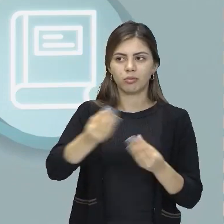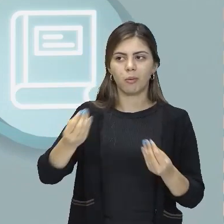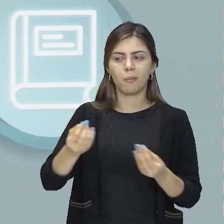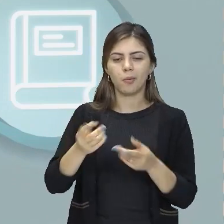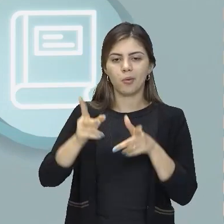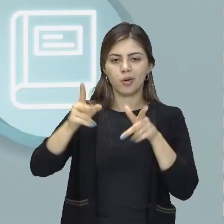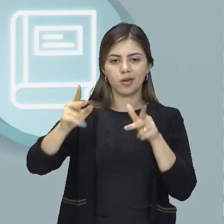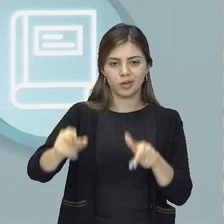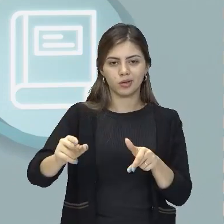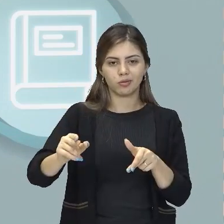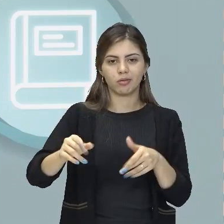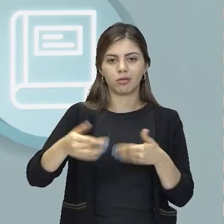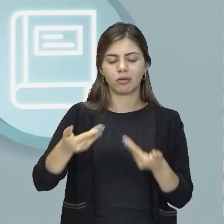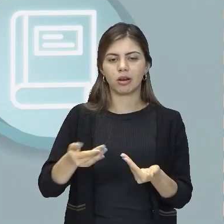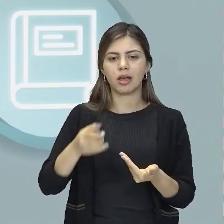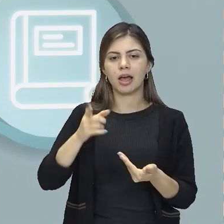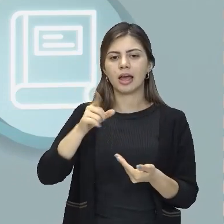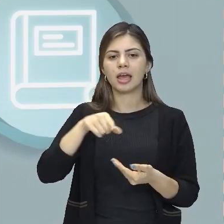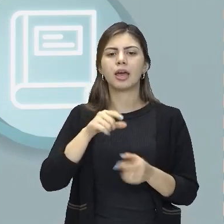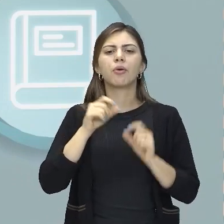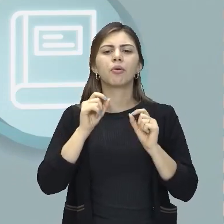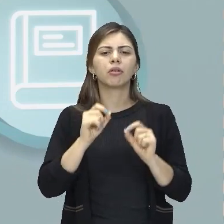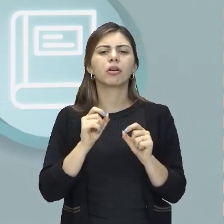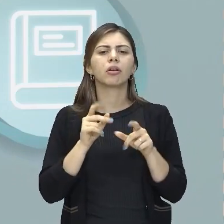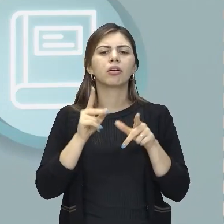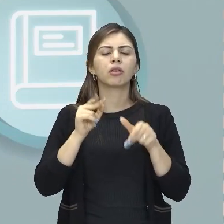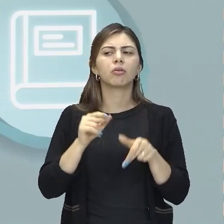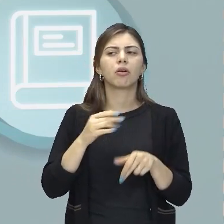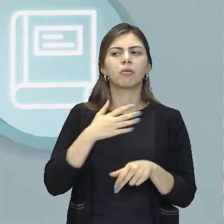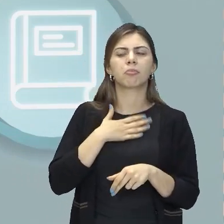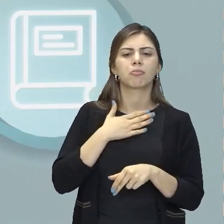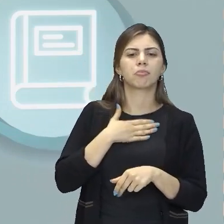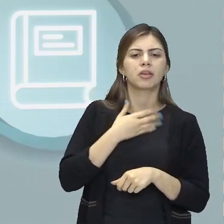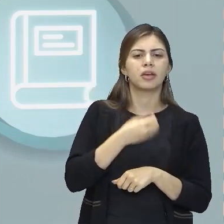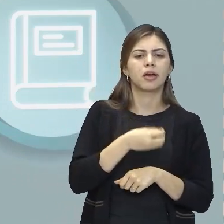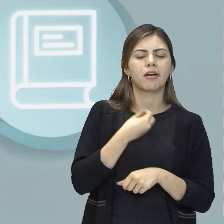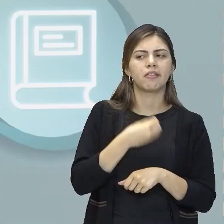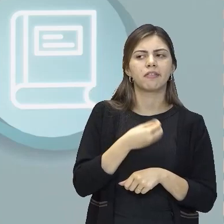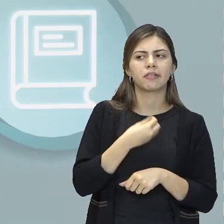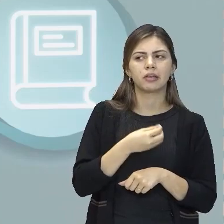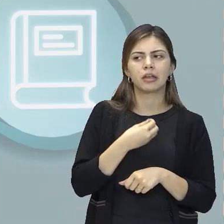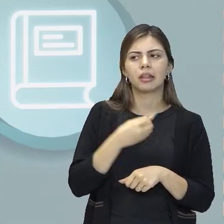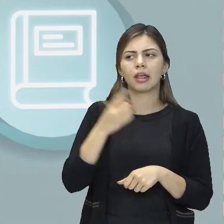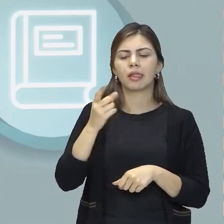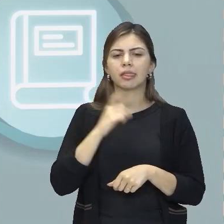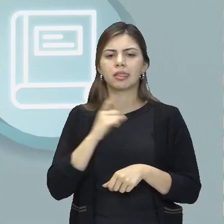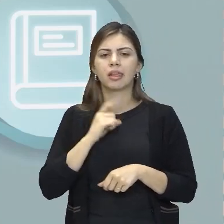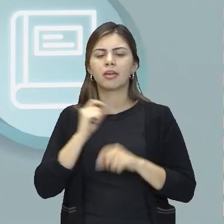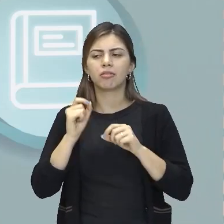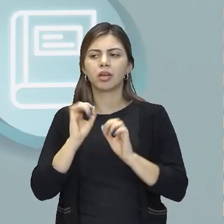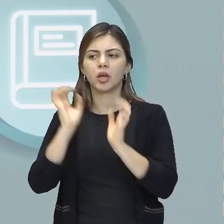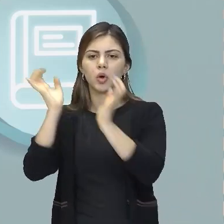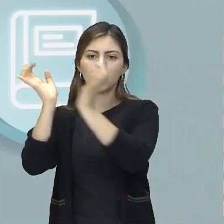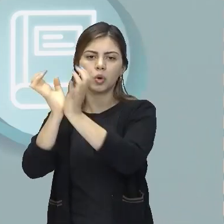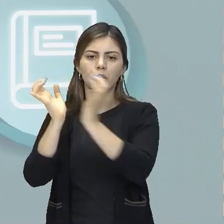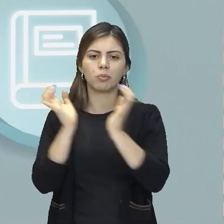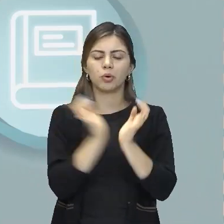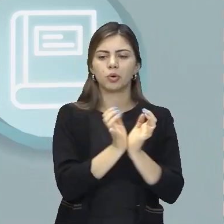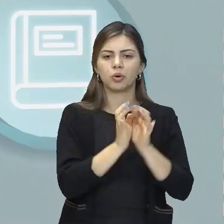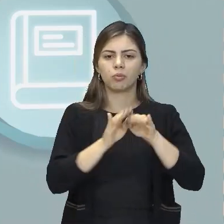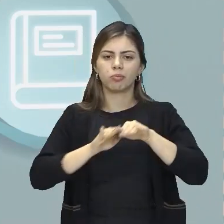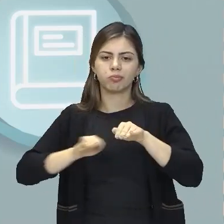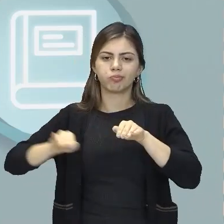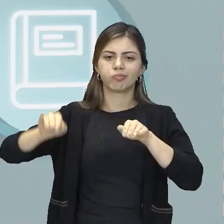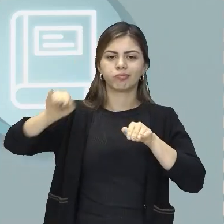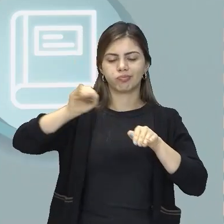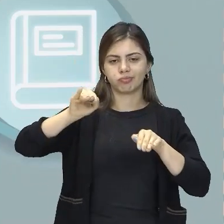ali o quê? Uma anulação da existência, né? Pela desigualdade social. Somos muitos, todos estão